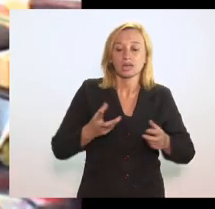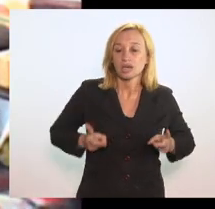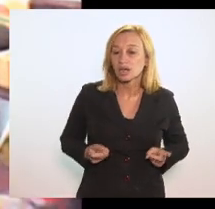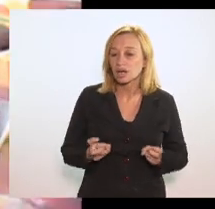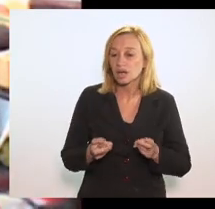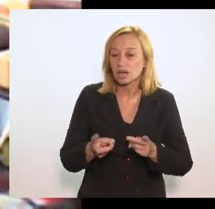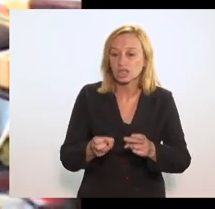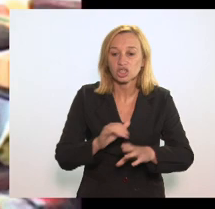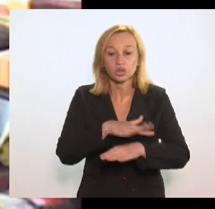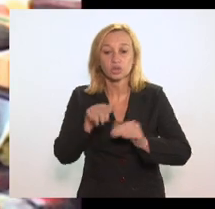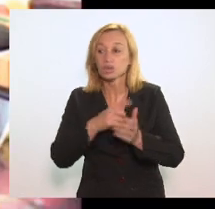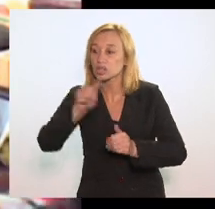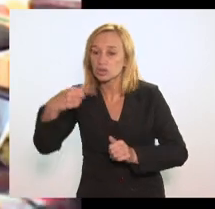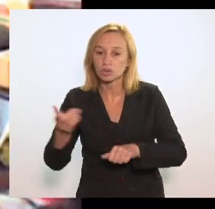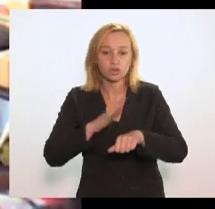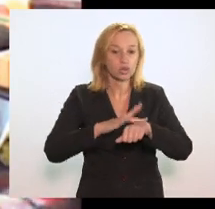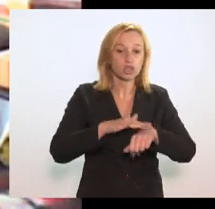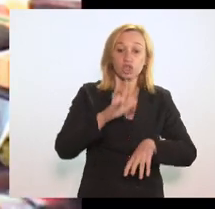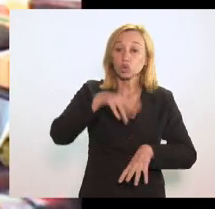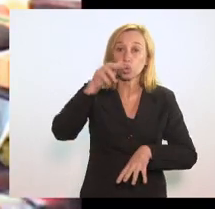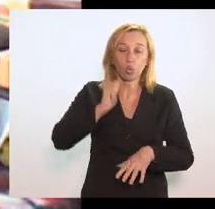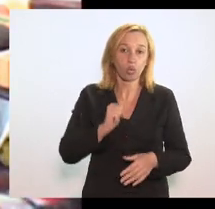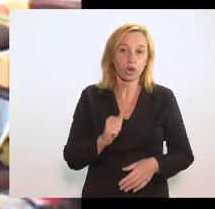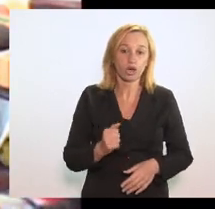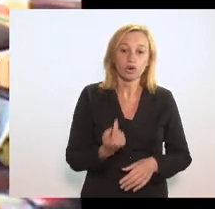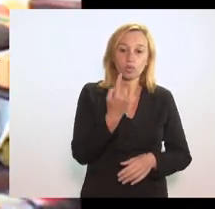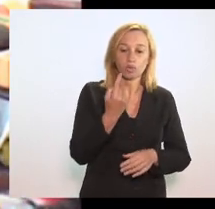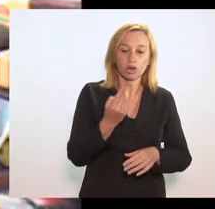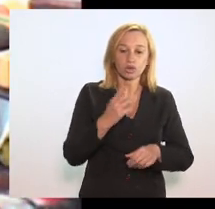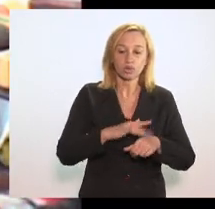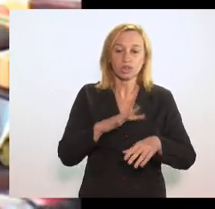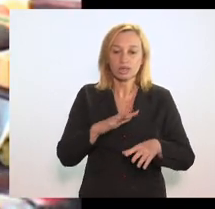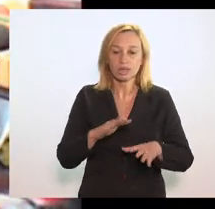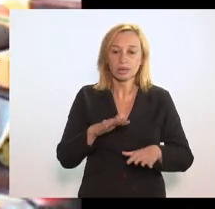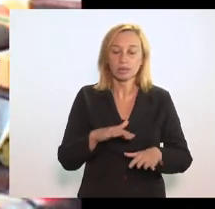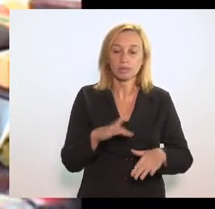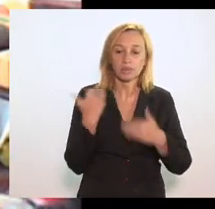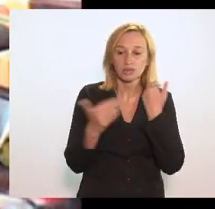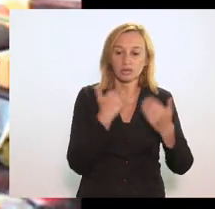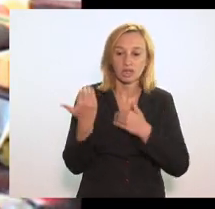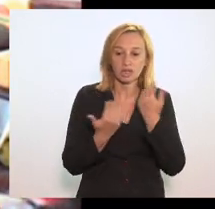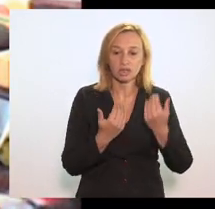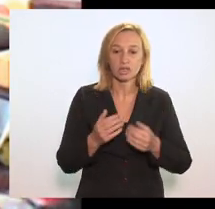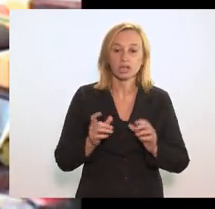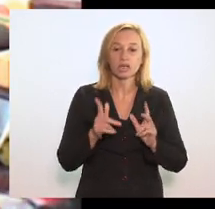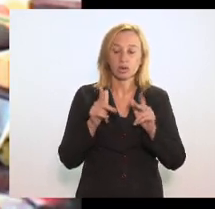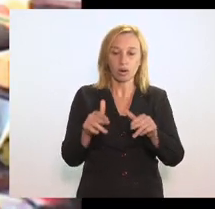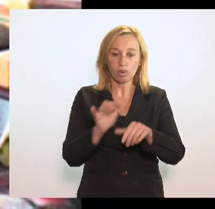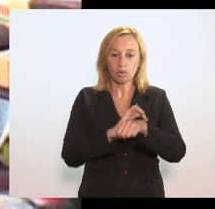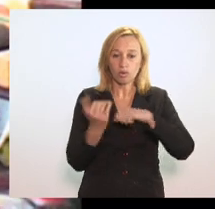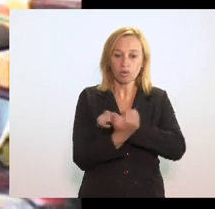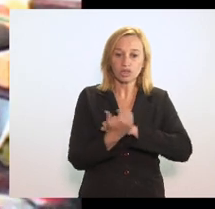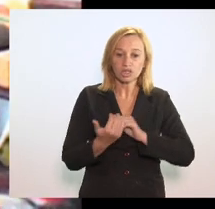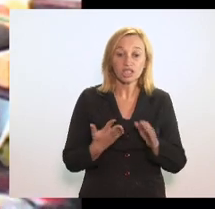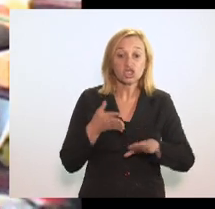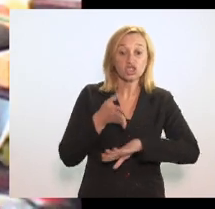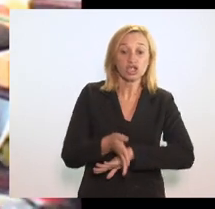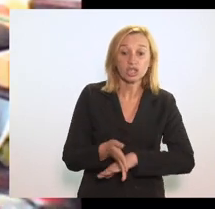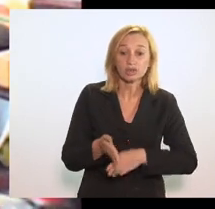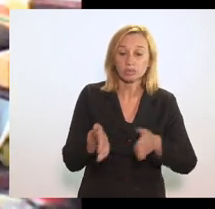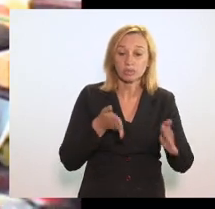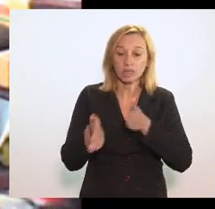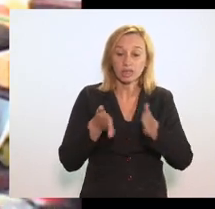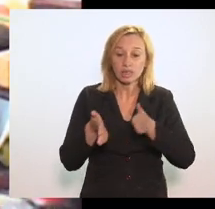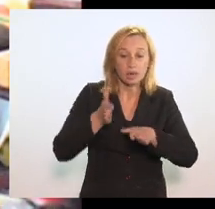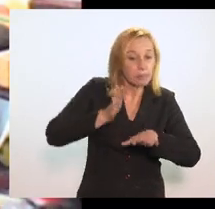câncer, todas as outras. Nunca nenhuma doença matou tanto quanto o Covid. E ela está chegando numa fase onde ela está